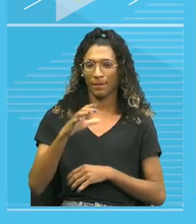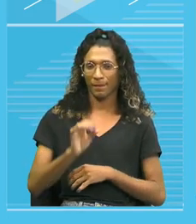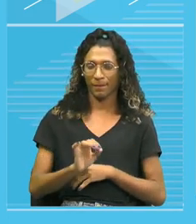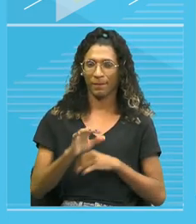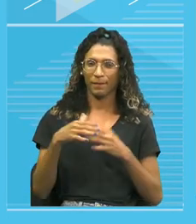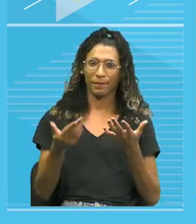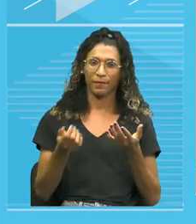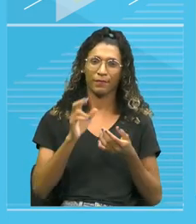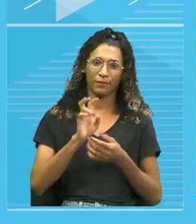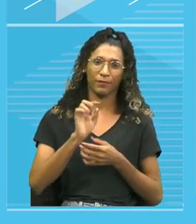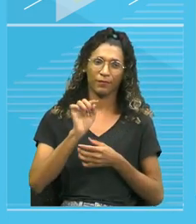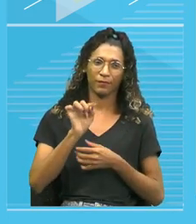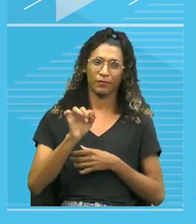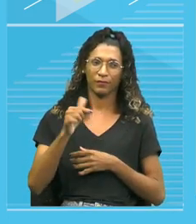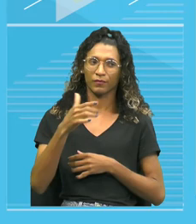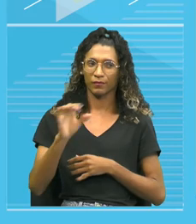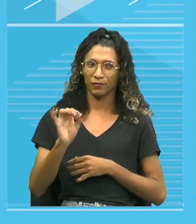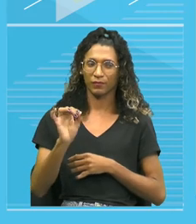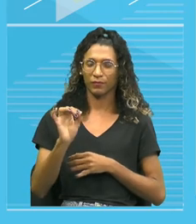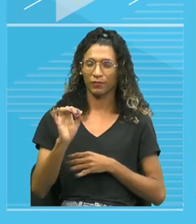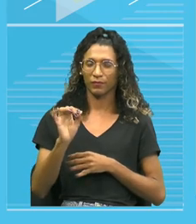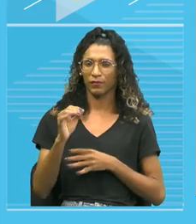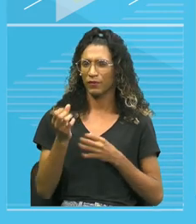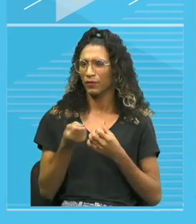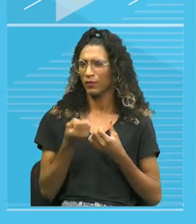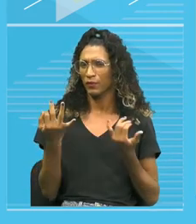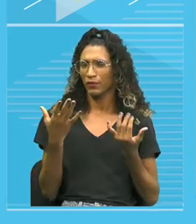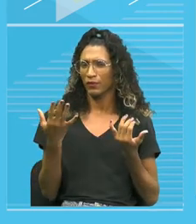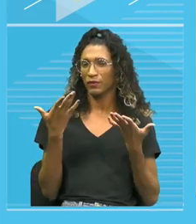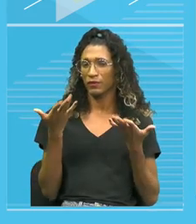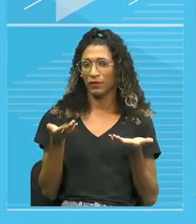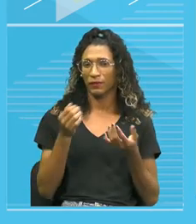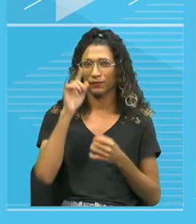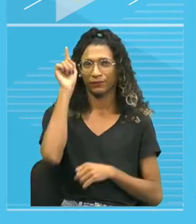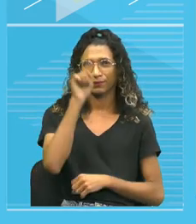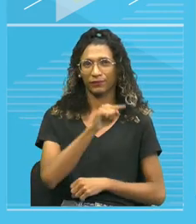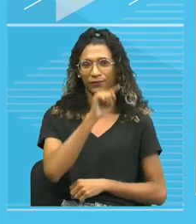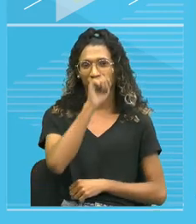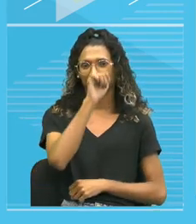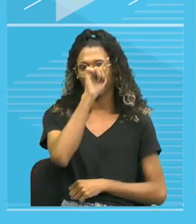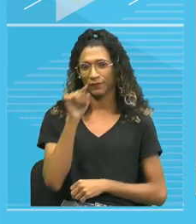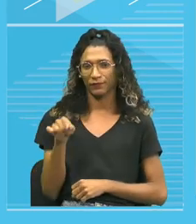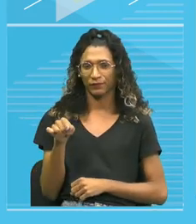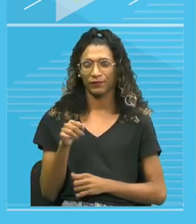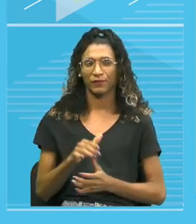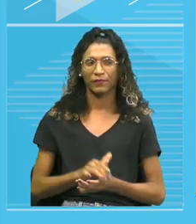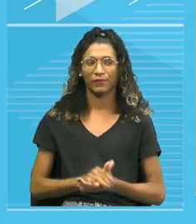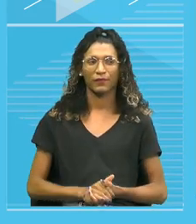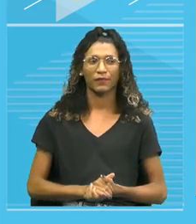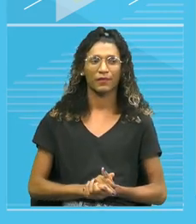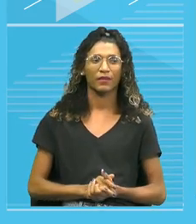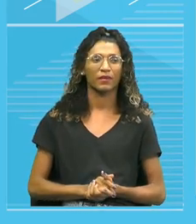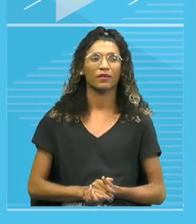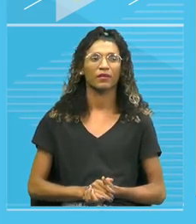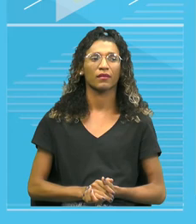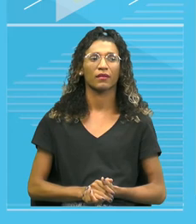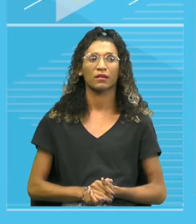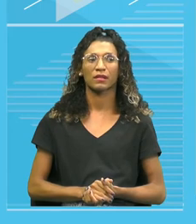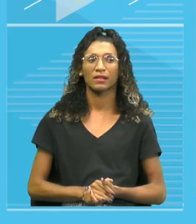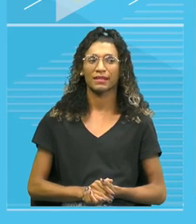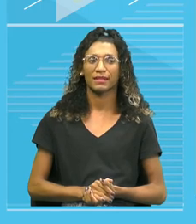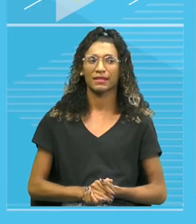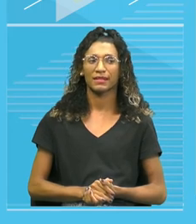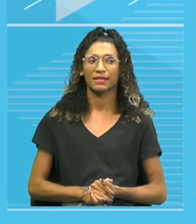5.200 libera x e vamos fazer a famosa regra de três é só ser feliz agora